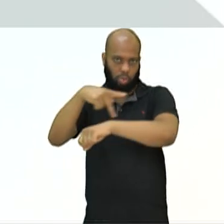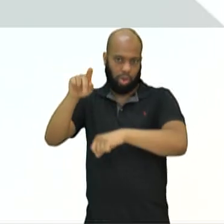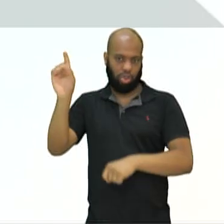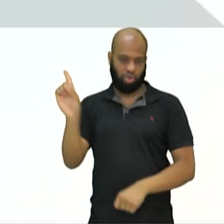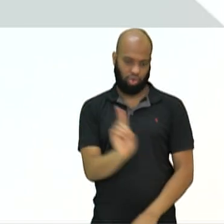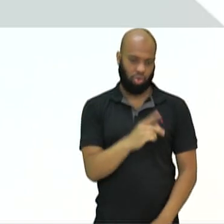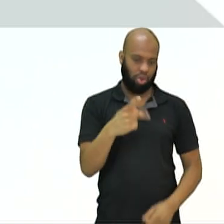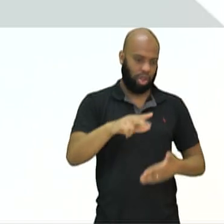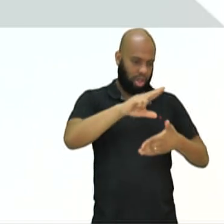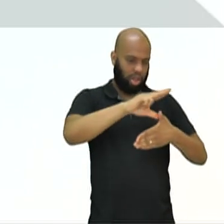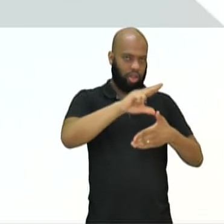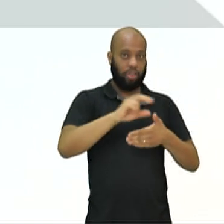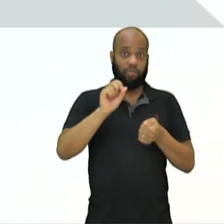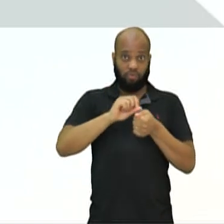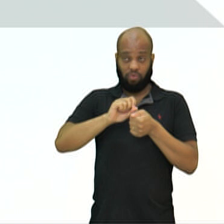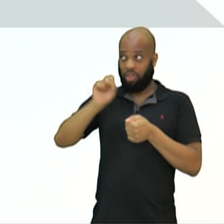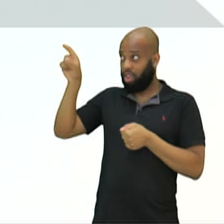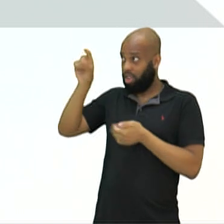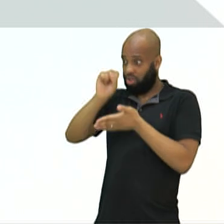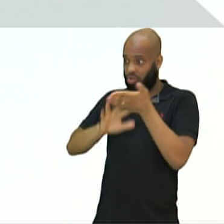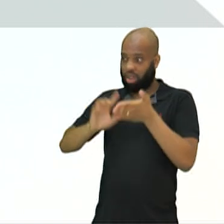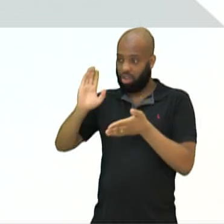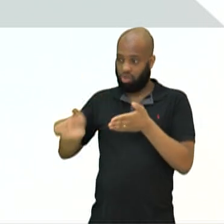Façam atividade e já retornamos.